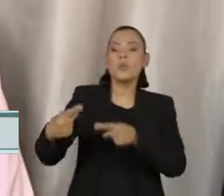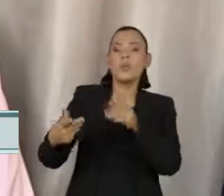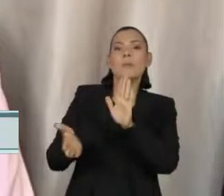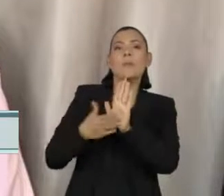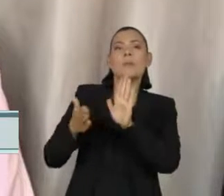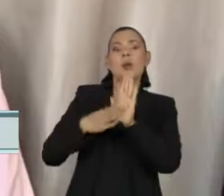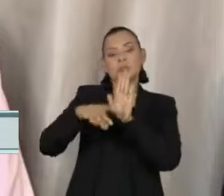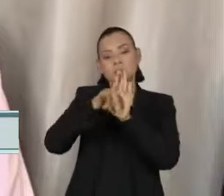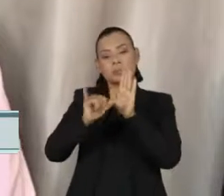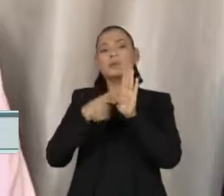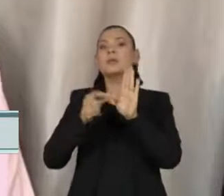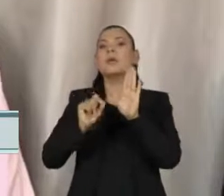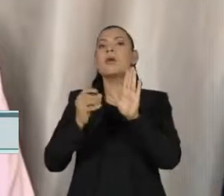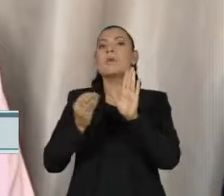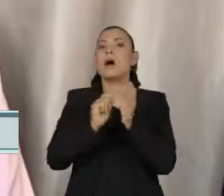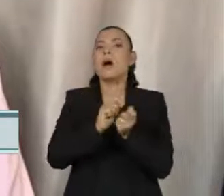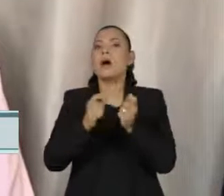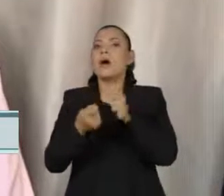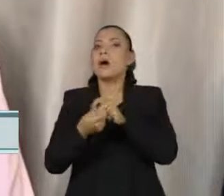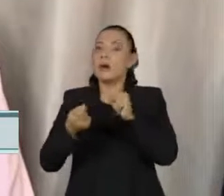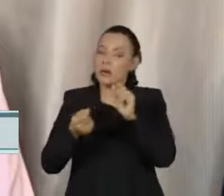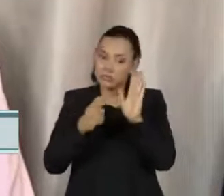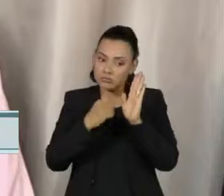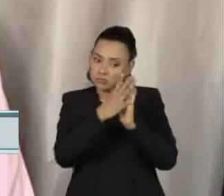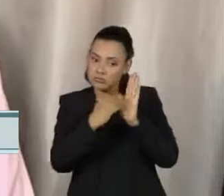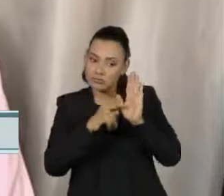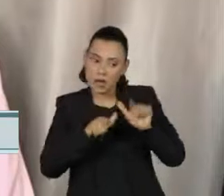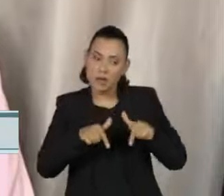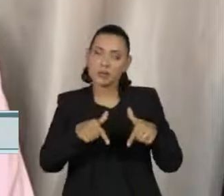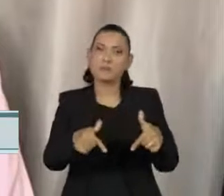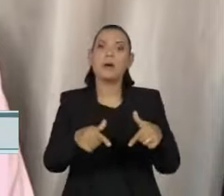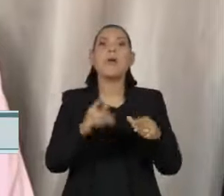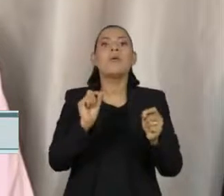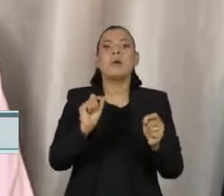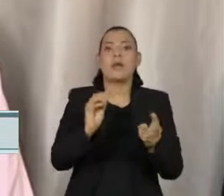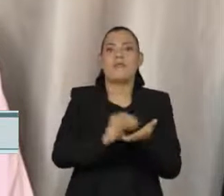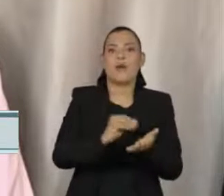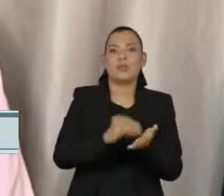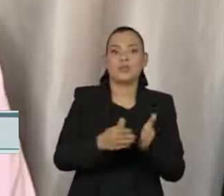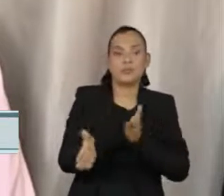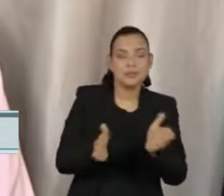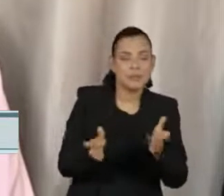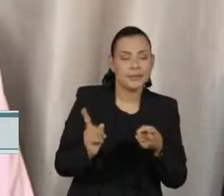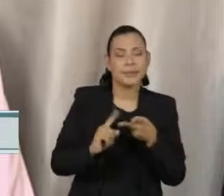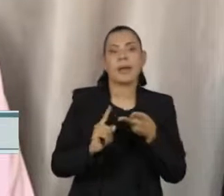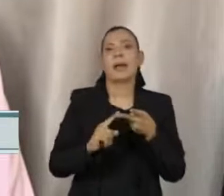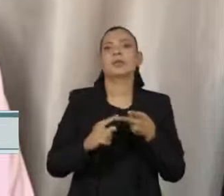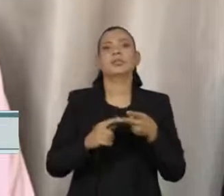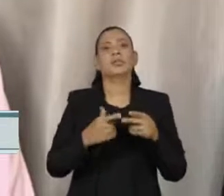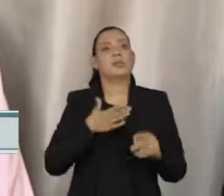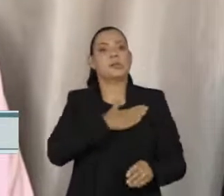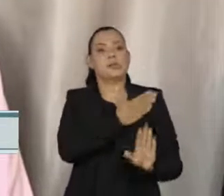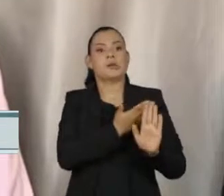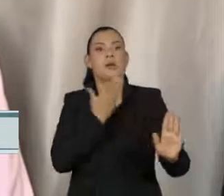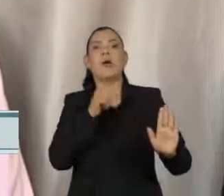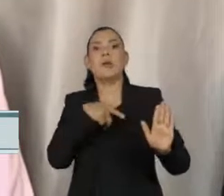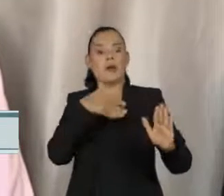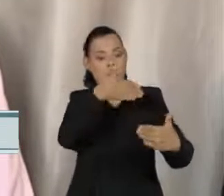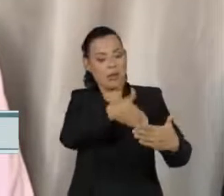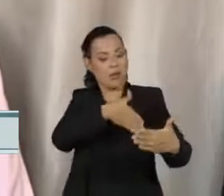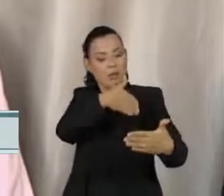que nós possuímos, né? O que vai gerar a exclusão, a falta de acessibilidade são as